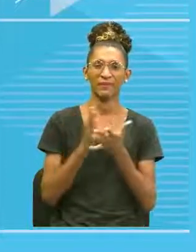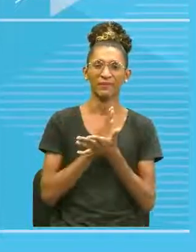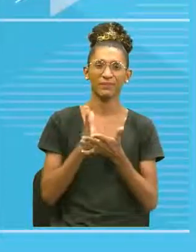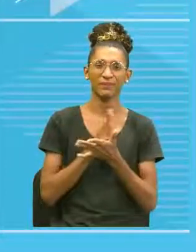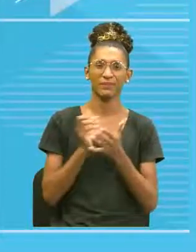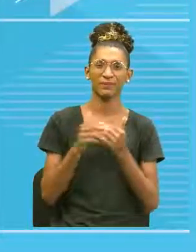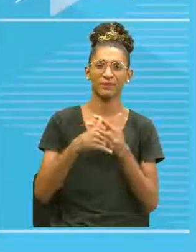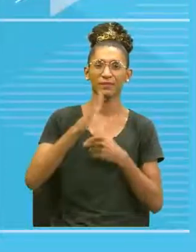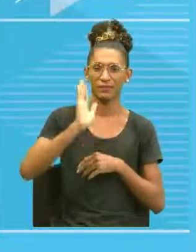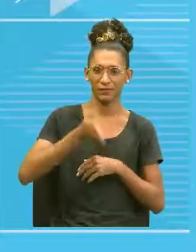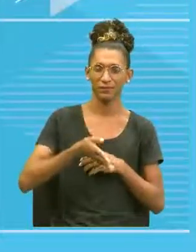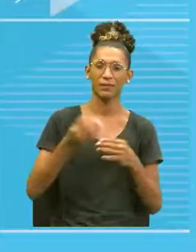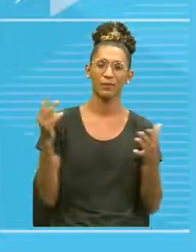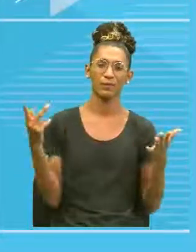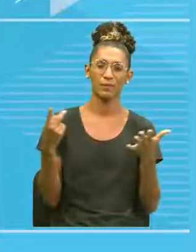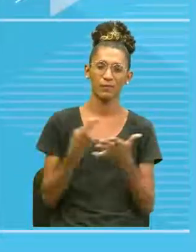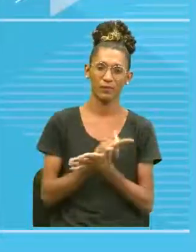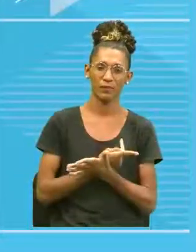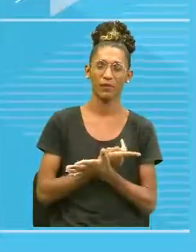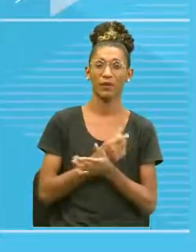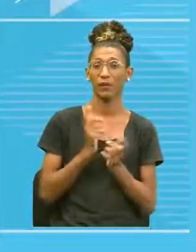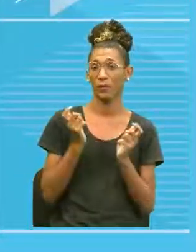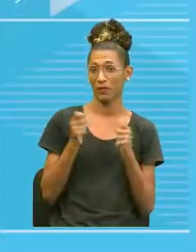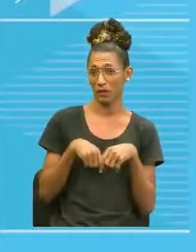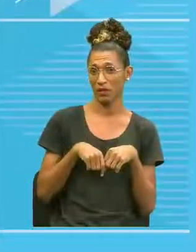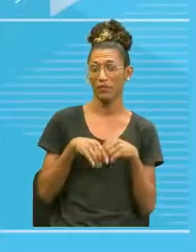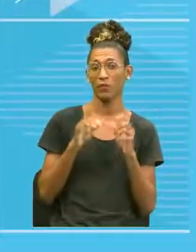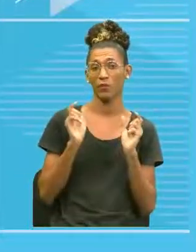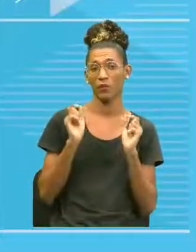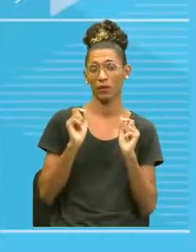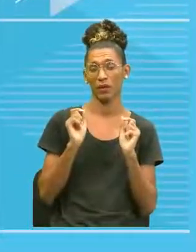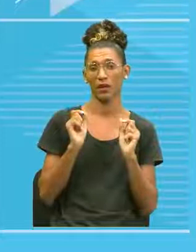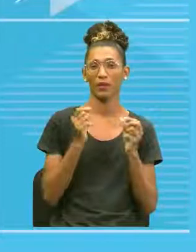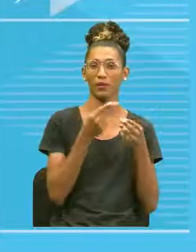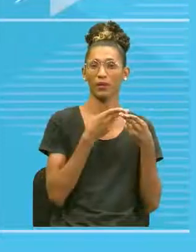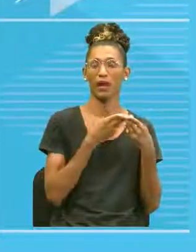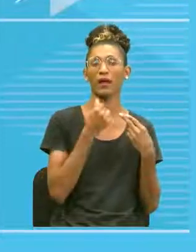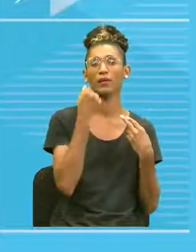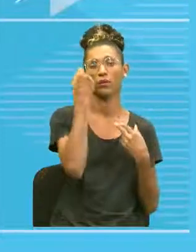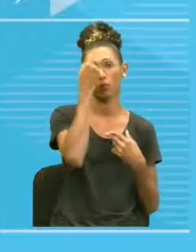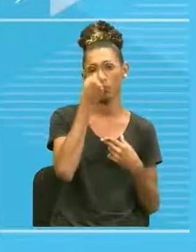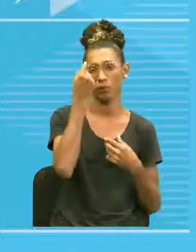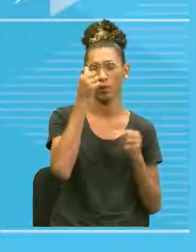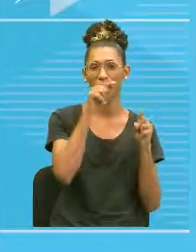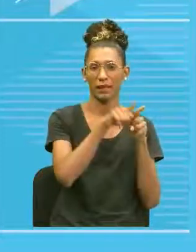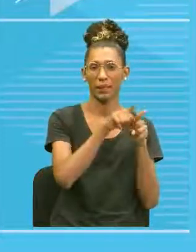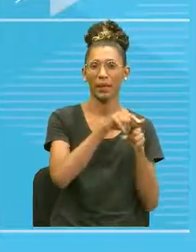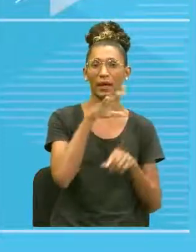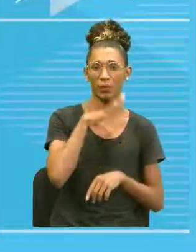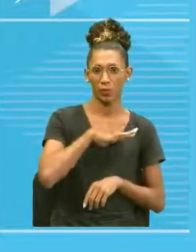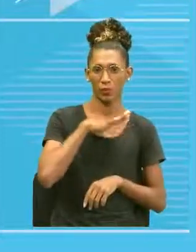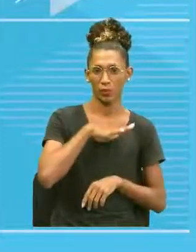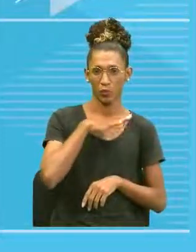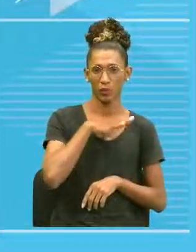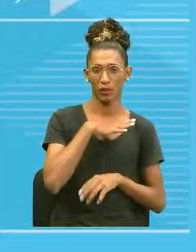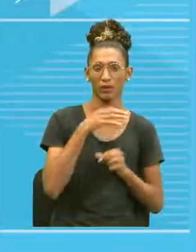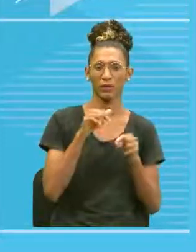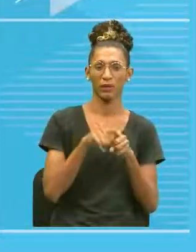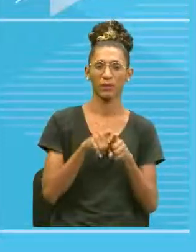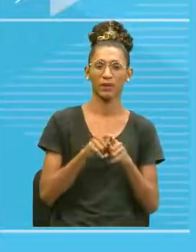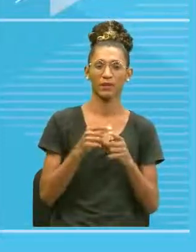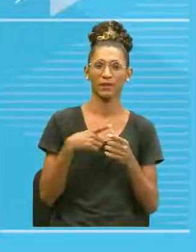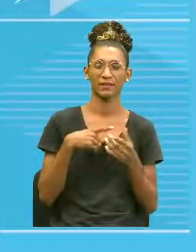pretérito perfeito né isso vale para espanhol vale para português estude e